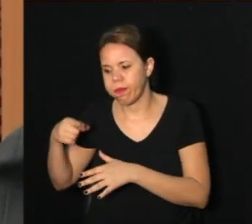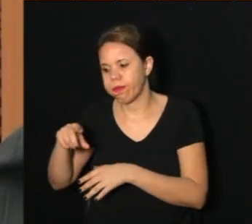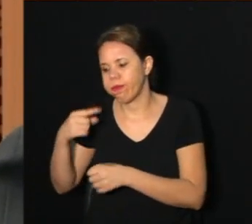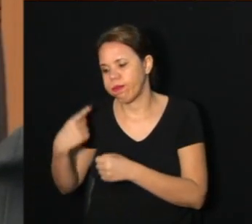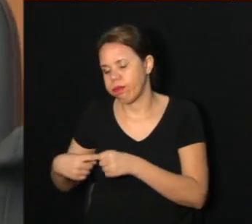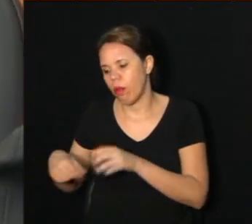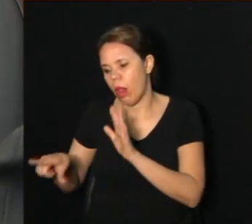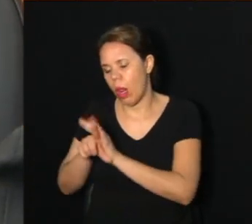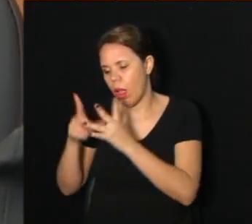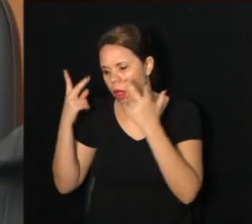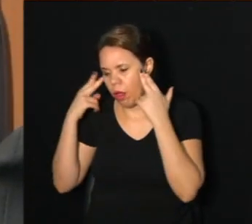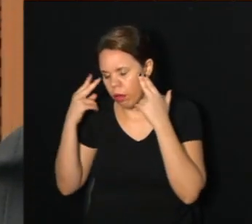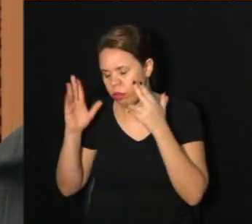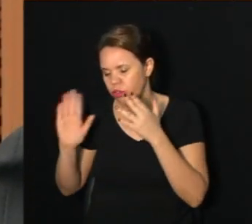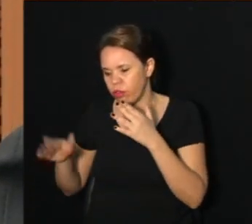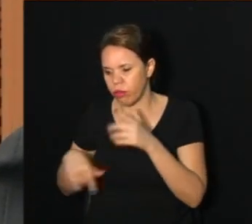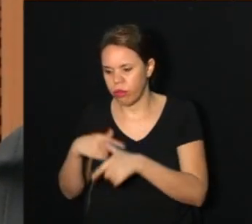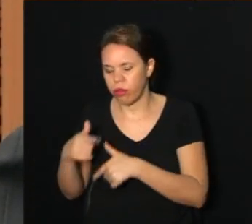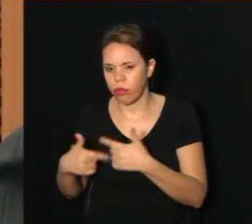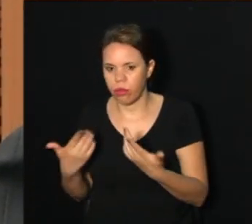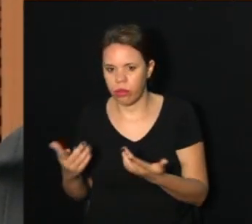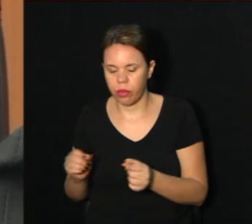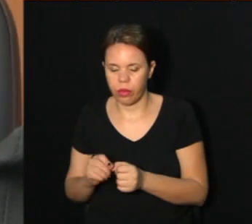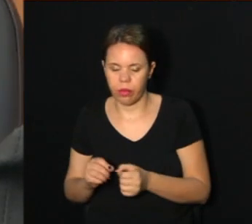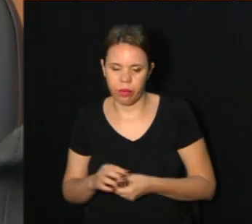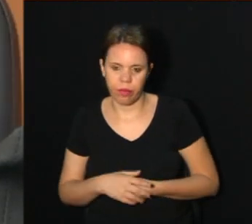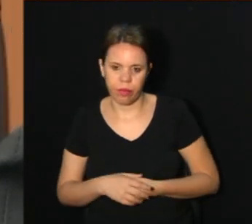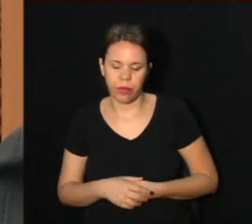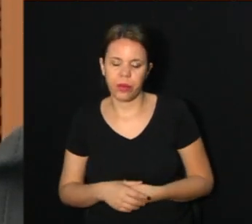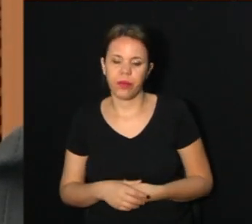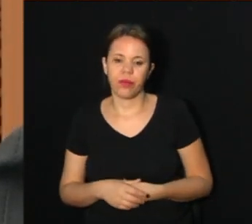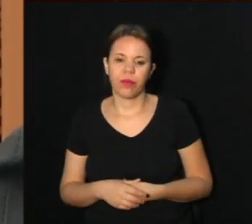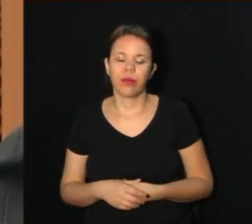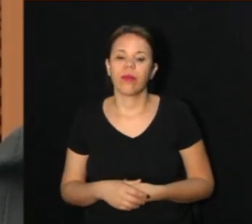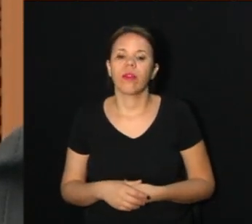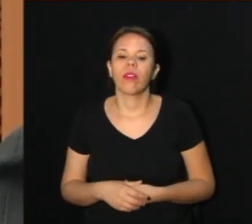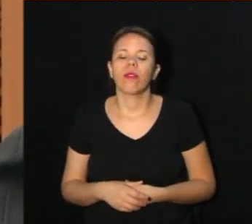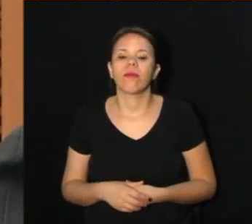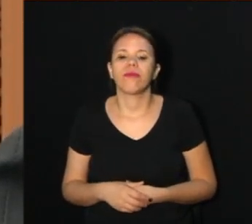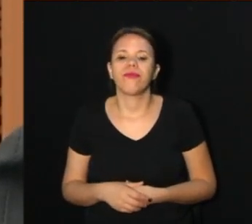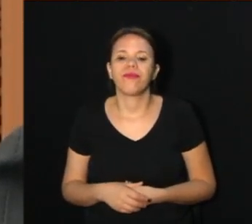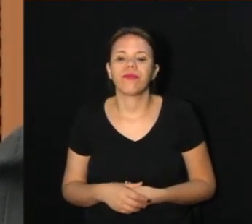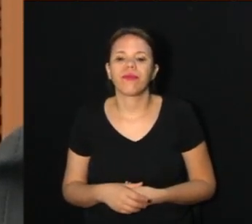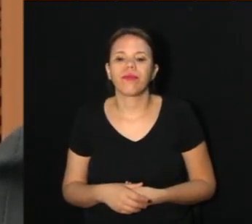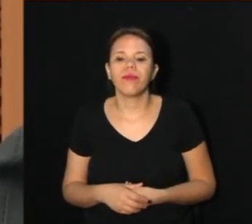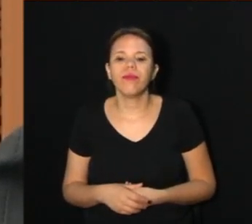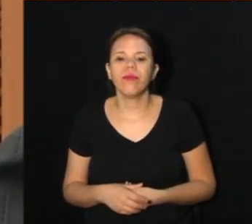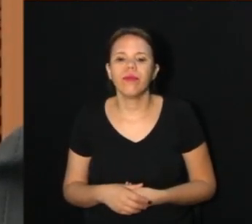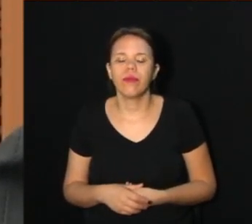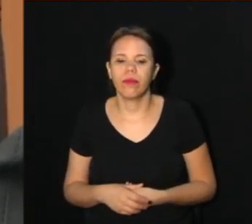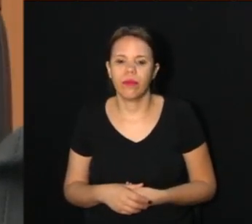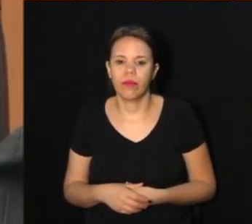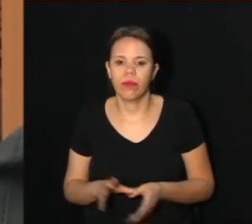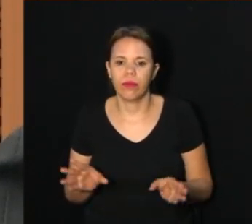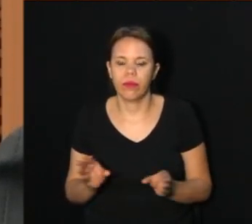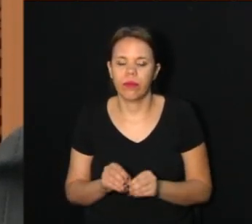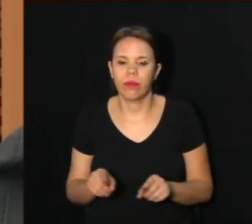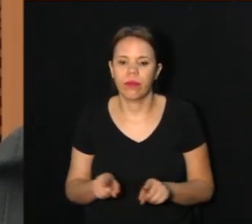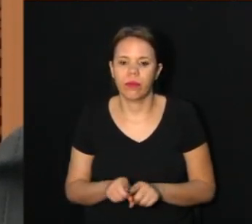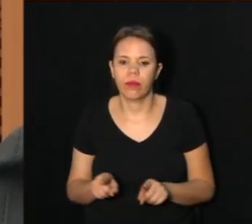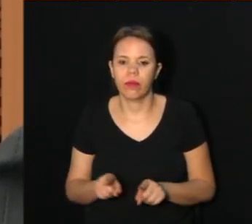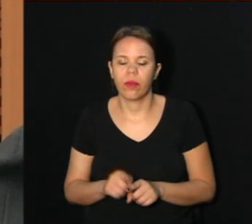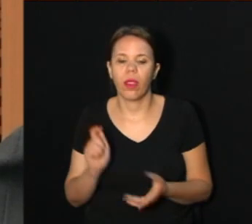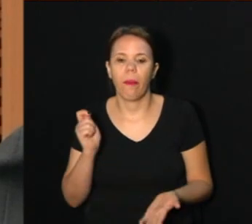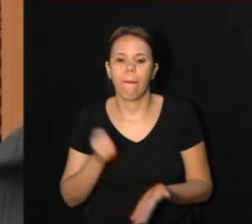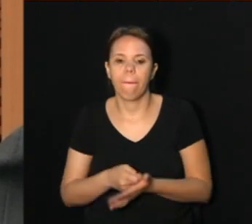orgânica que já atualmente exercemos. falei. E, por fim, a questão do